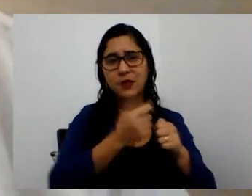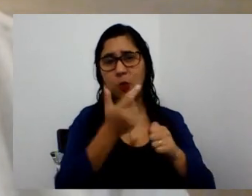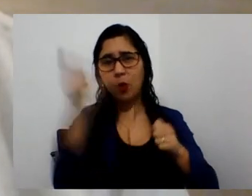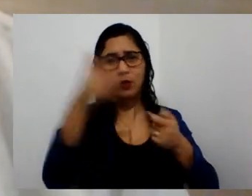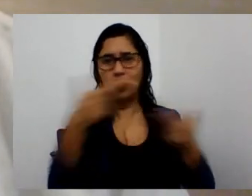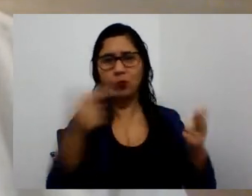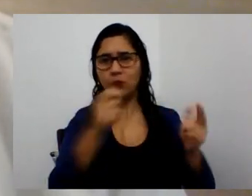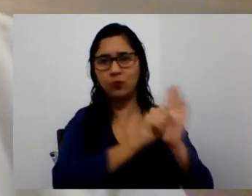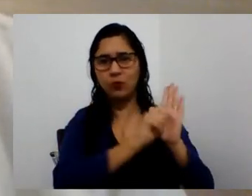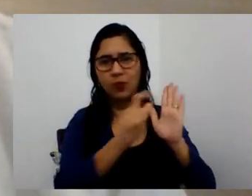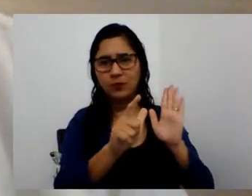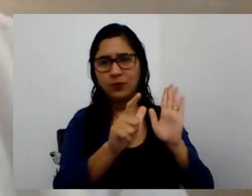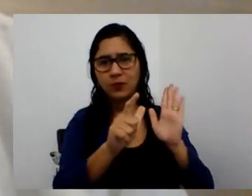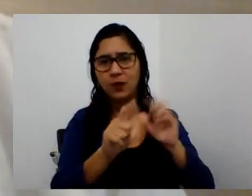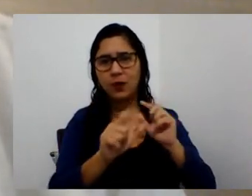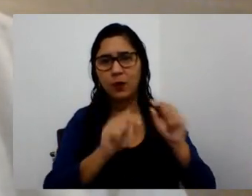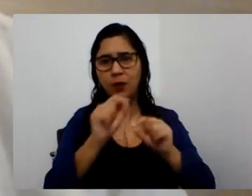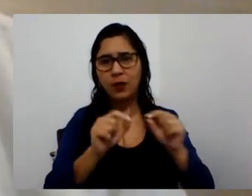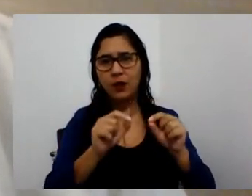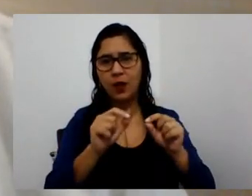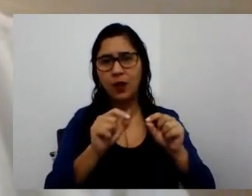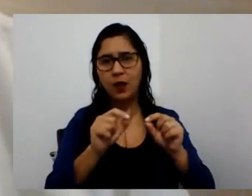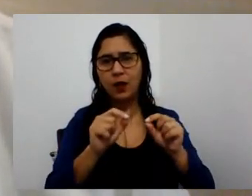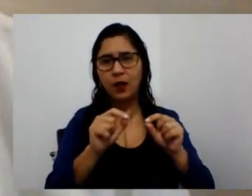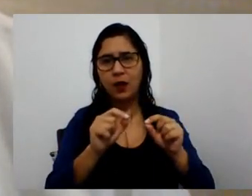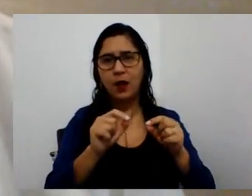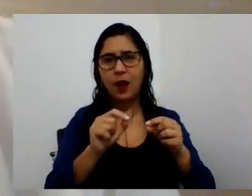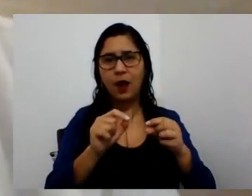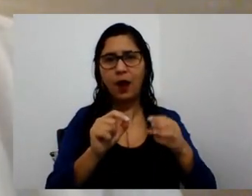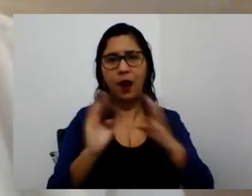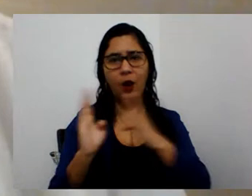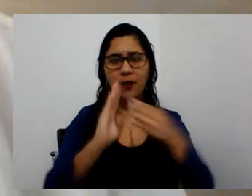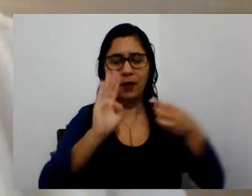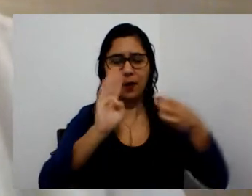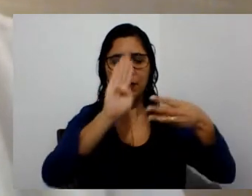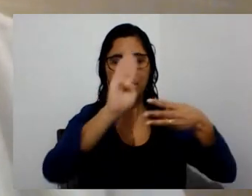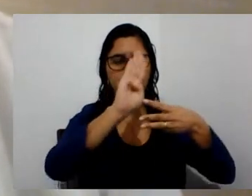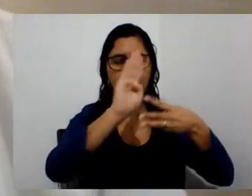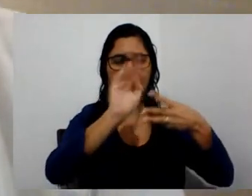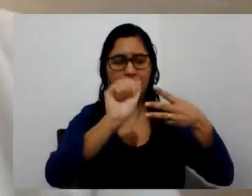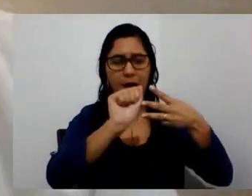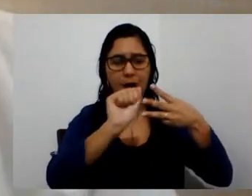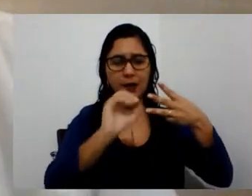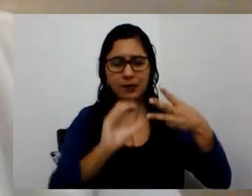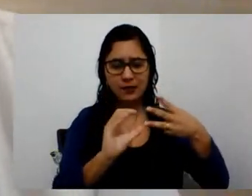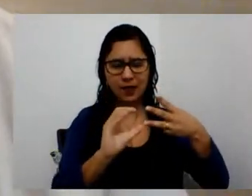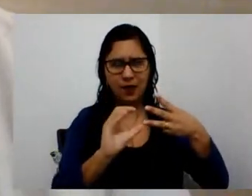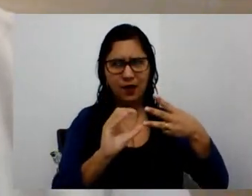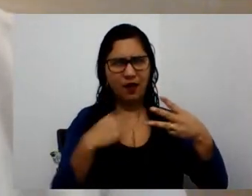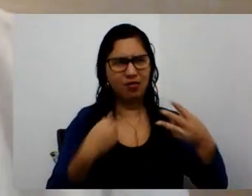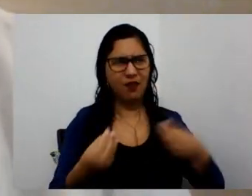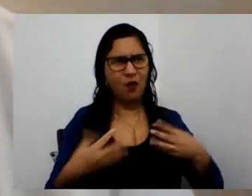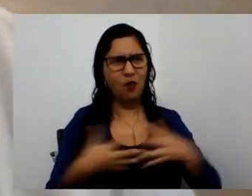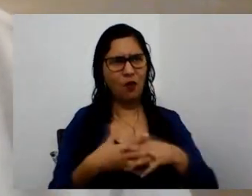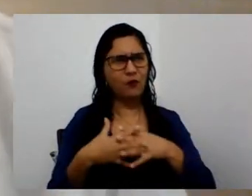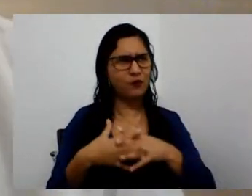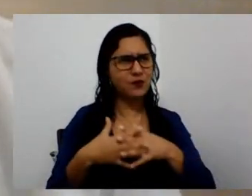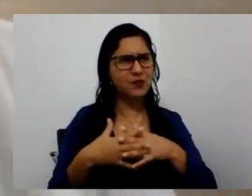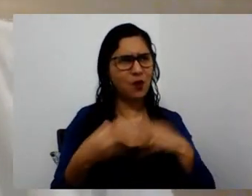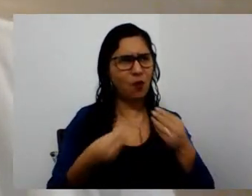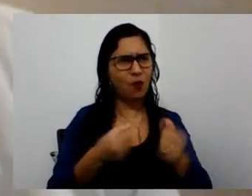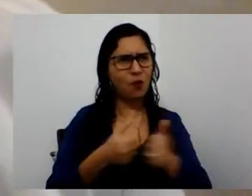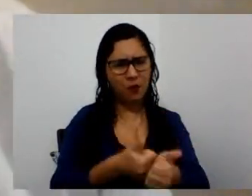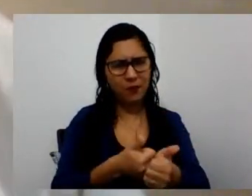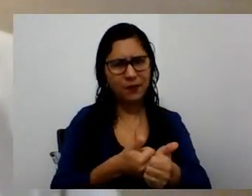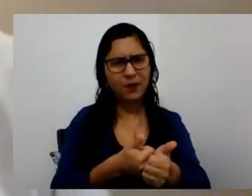edital, que foi a ordem BAC. Isso nos suscitou alguma confusão de acompanhamento e tal,